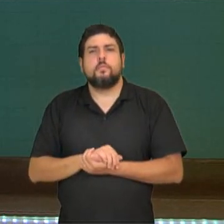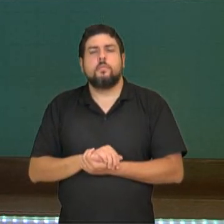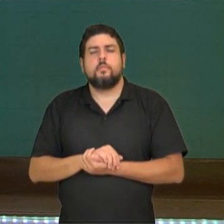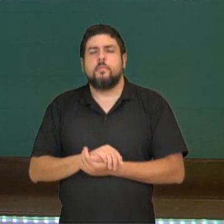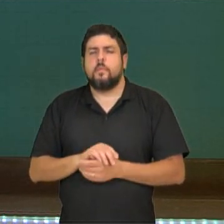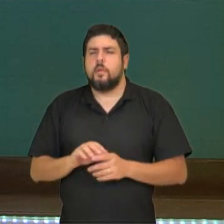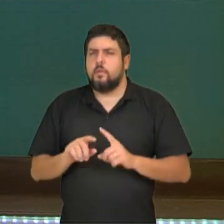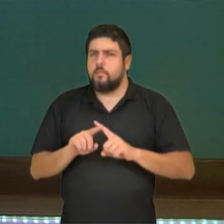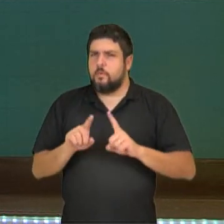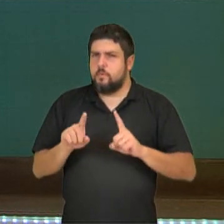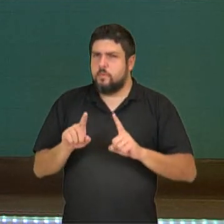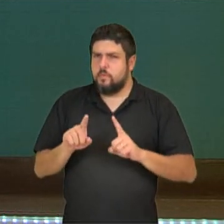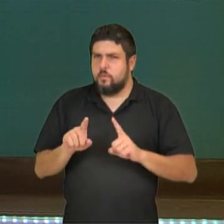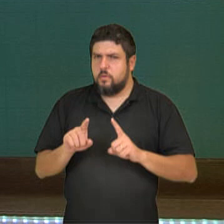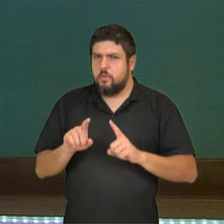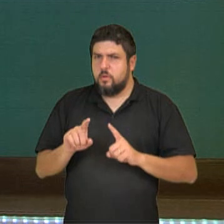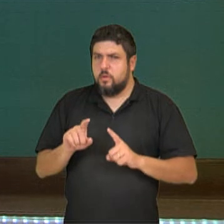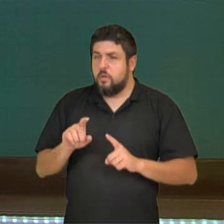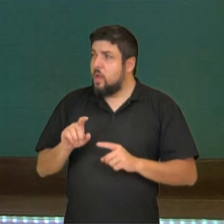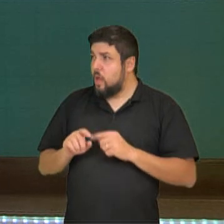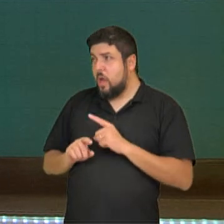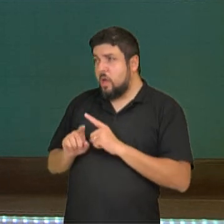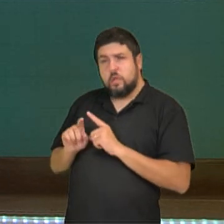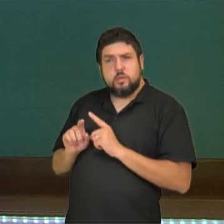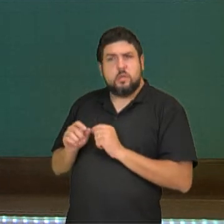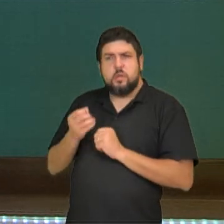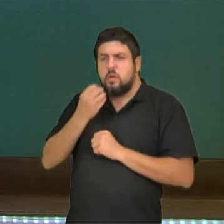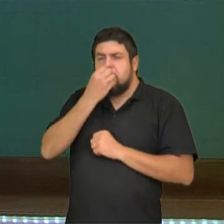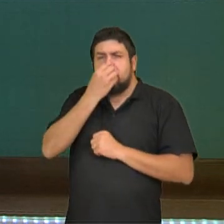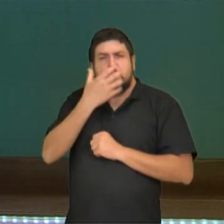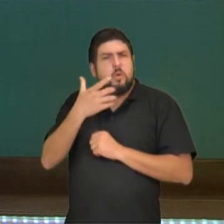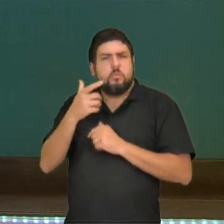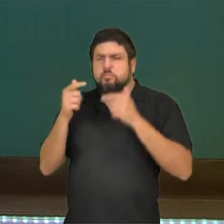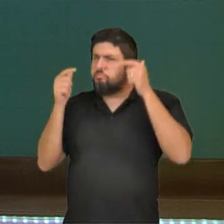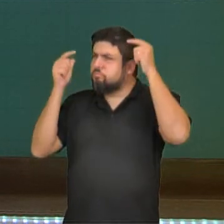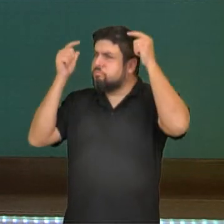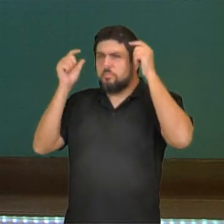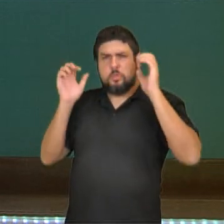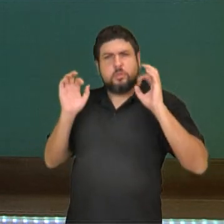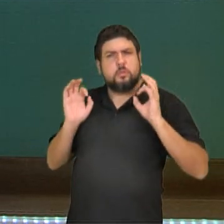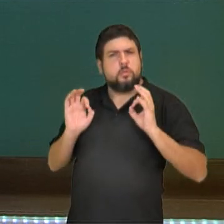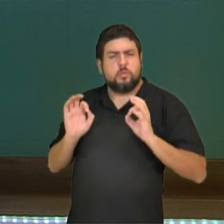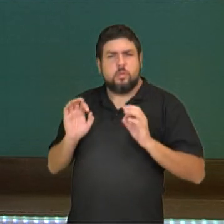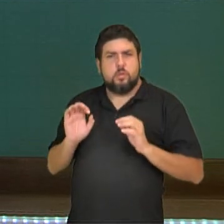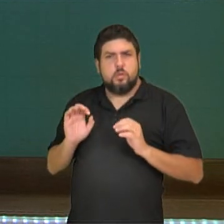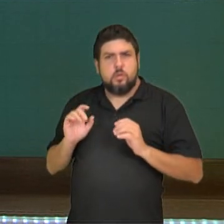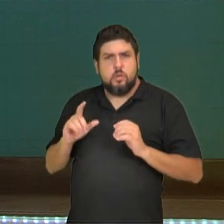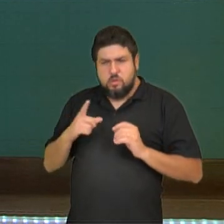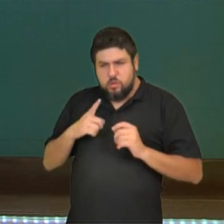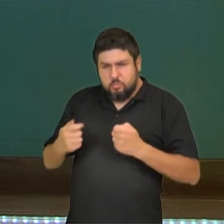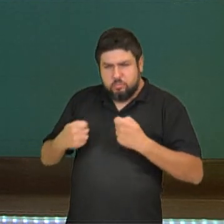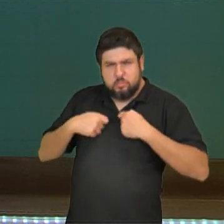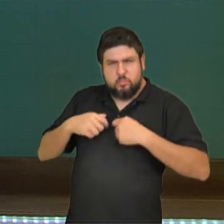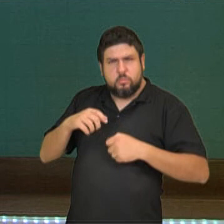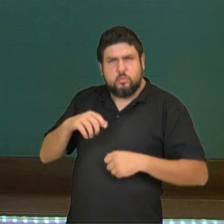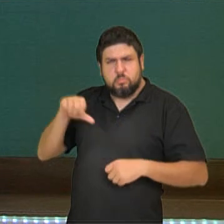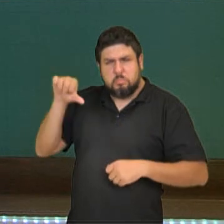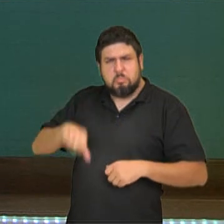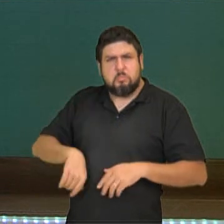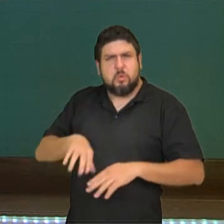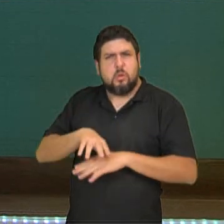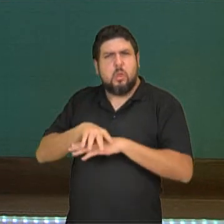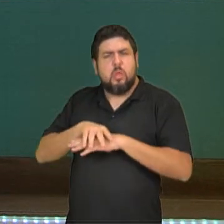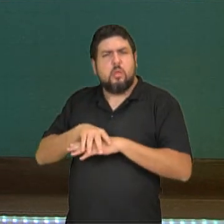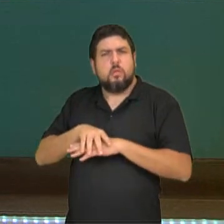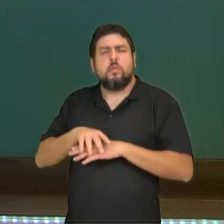só são benéficos? Só são bonzinhos? Será que eles não causam malefícios? Claro que causam. São as